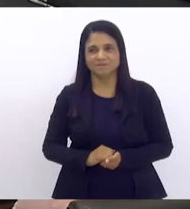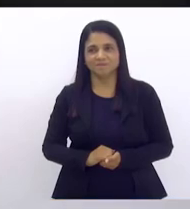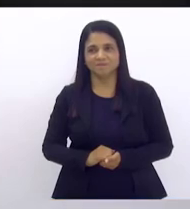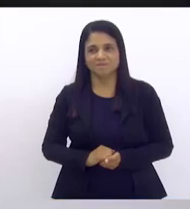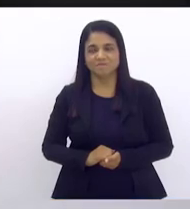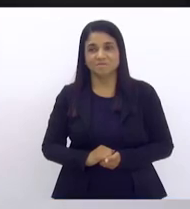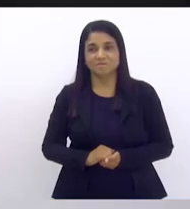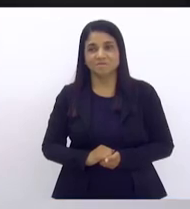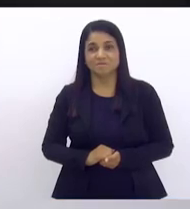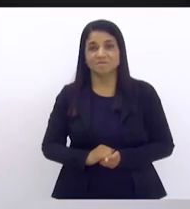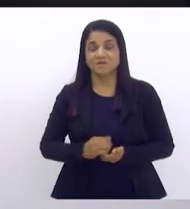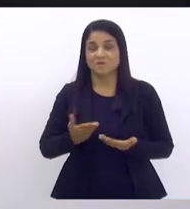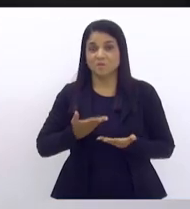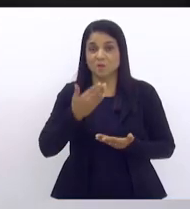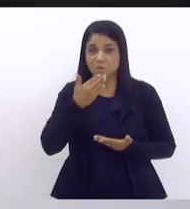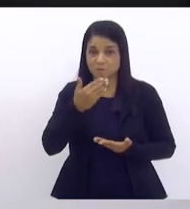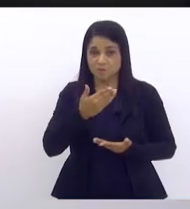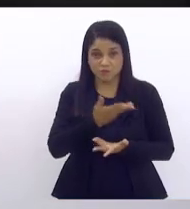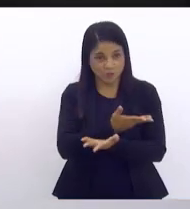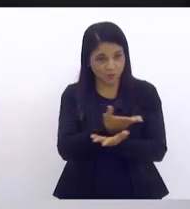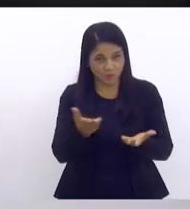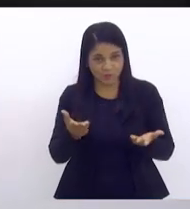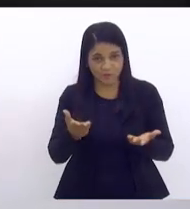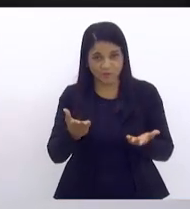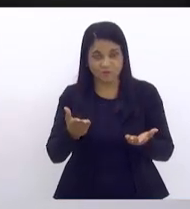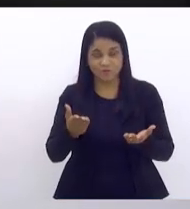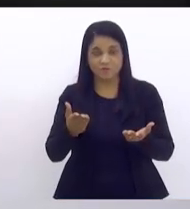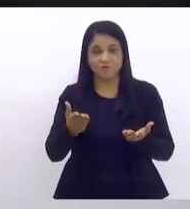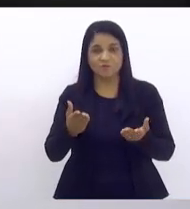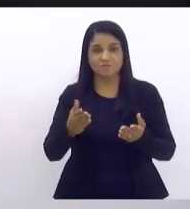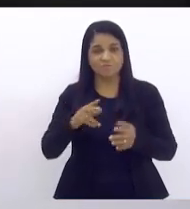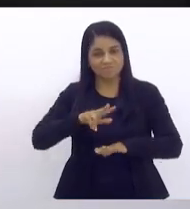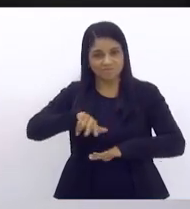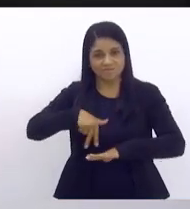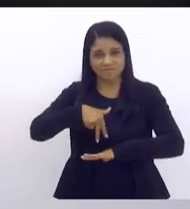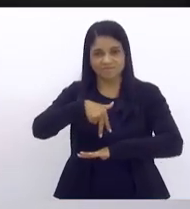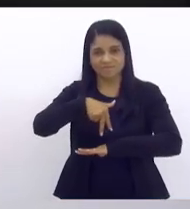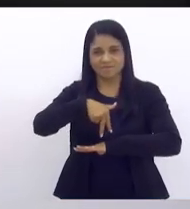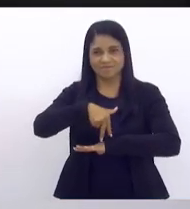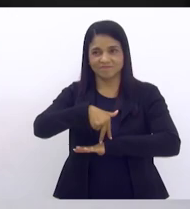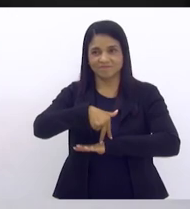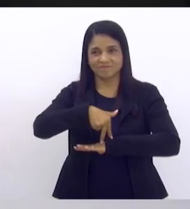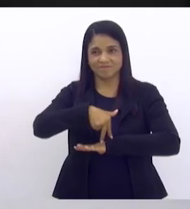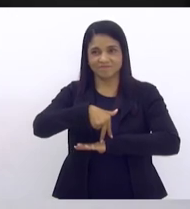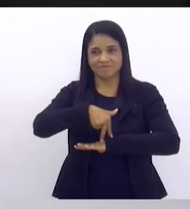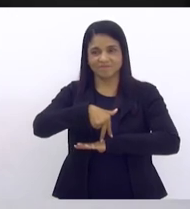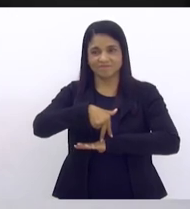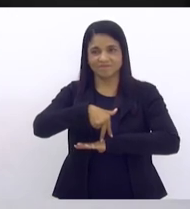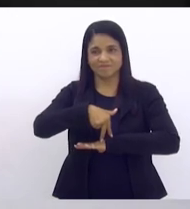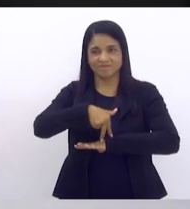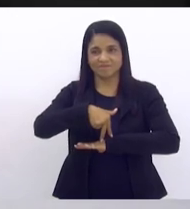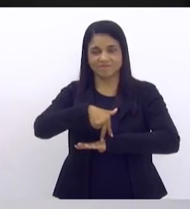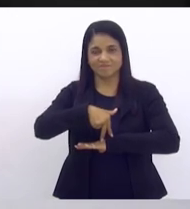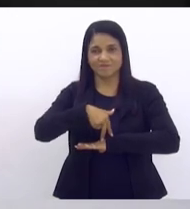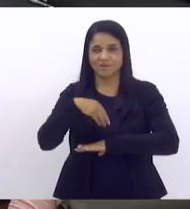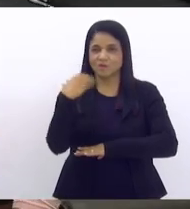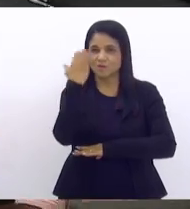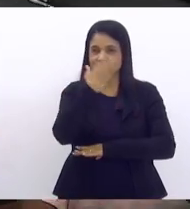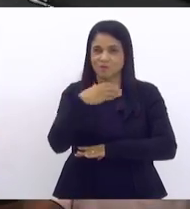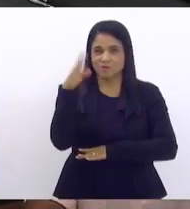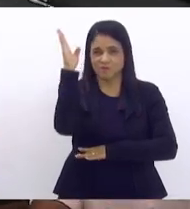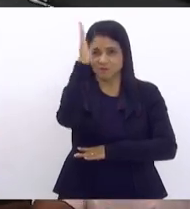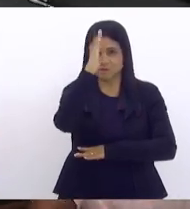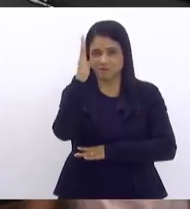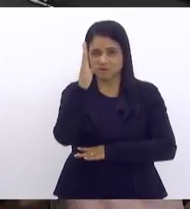Então, agora, eu solicito a todos que possamos juntos nos colocar em posição de respeito para ouvirmos o hino nacional.